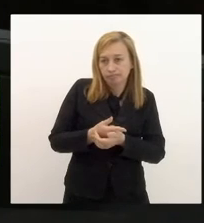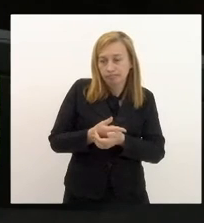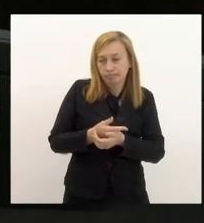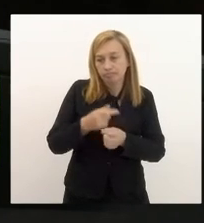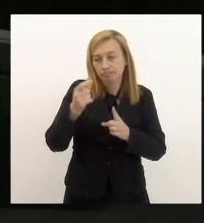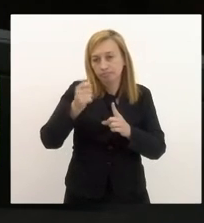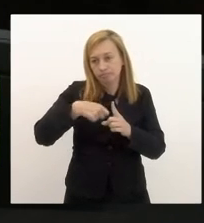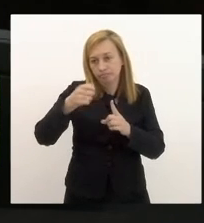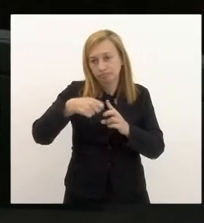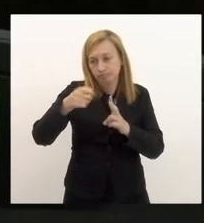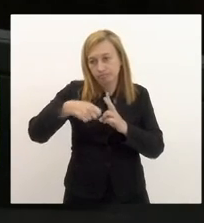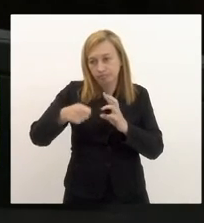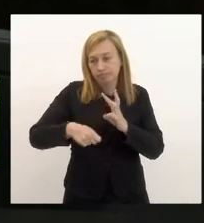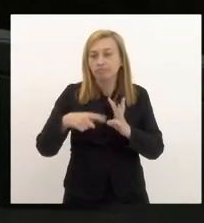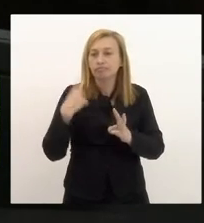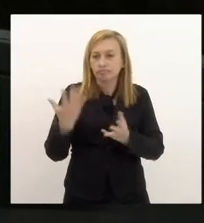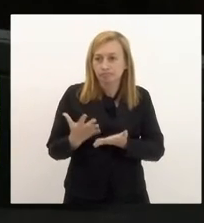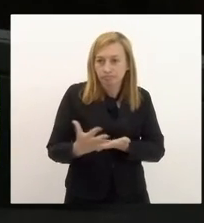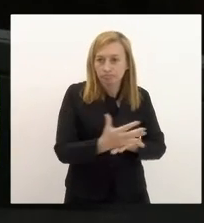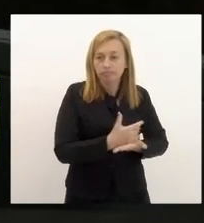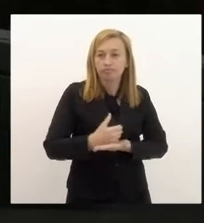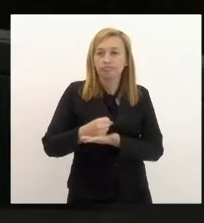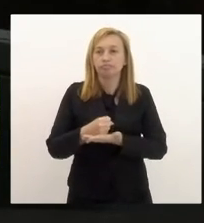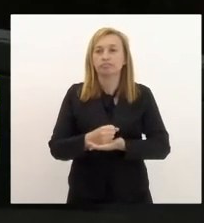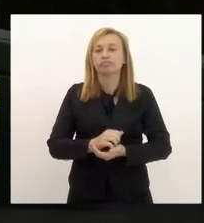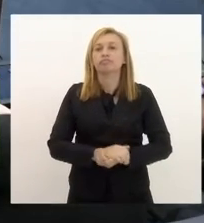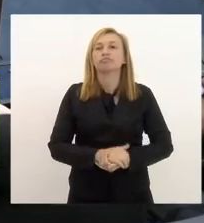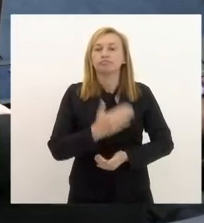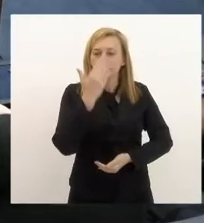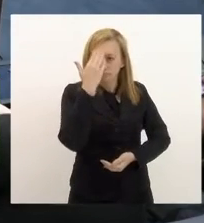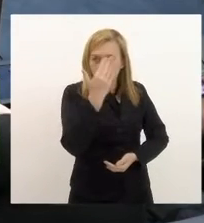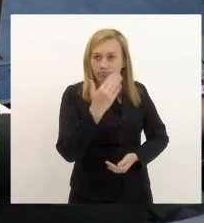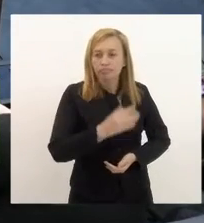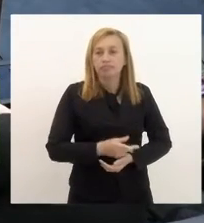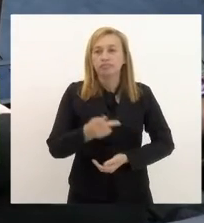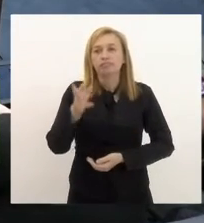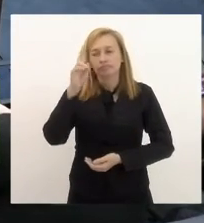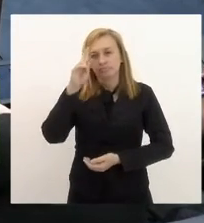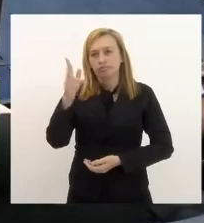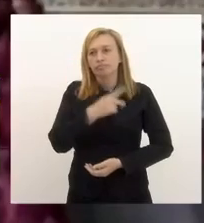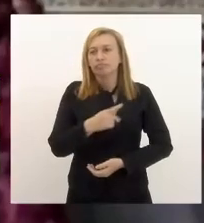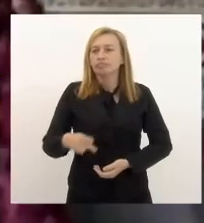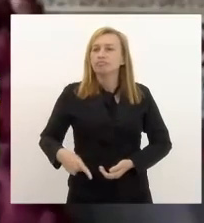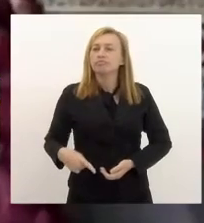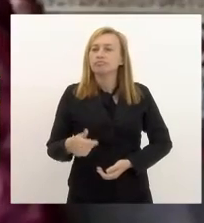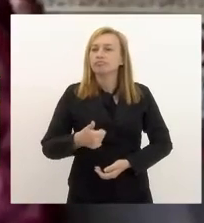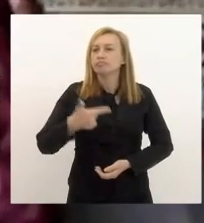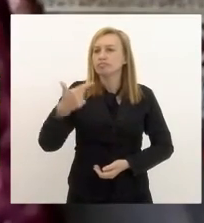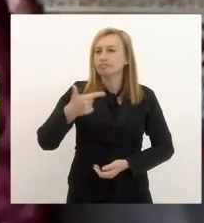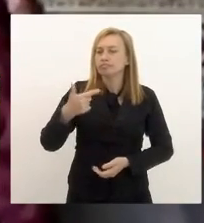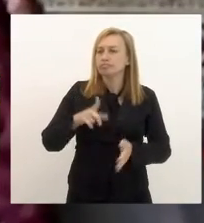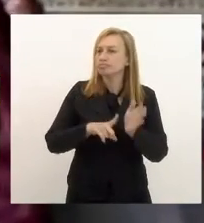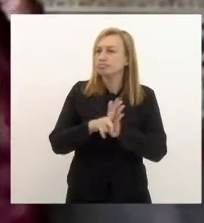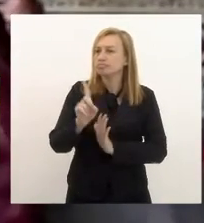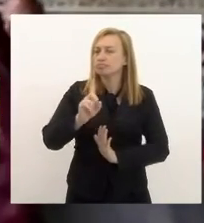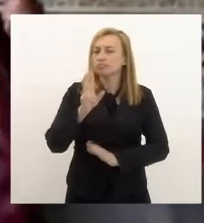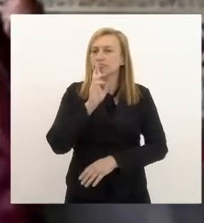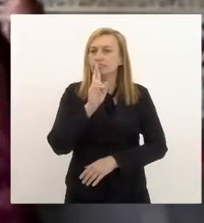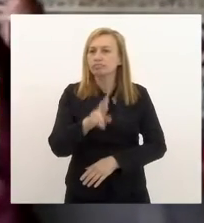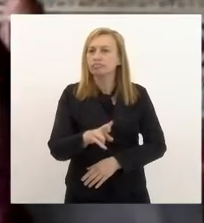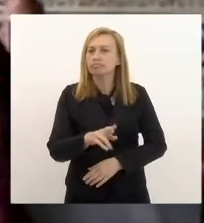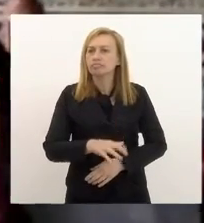que aquilo que a gente arrecada o presidente da segunda pergunta não foi